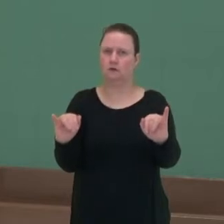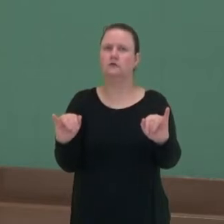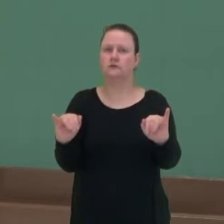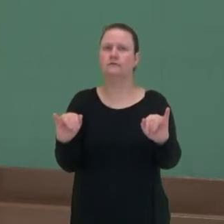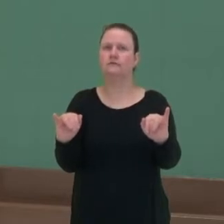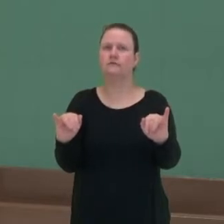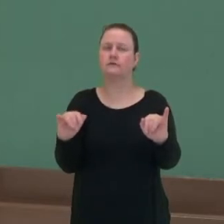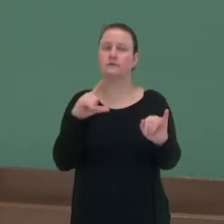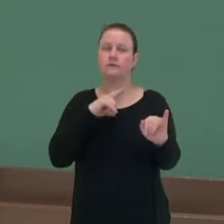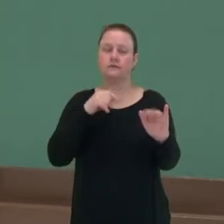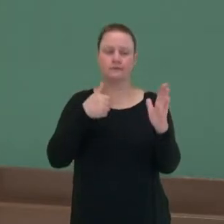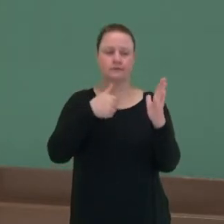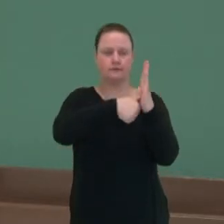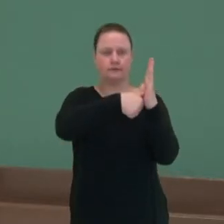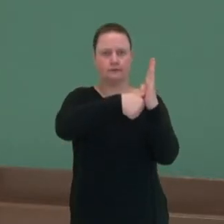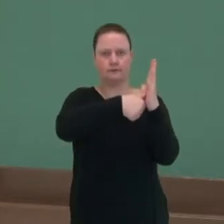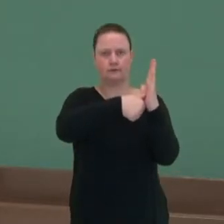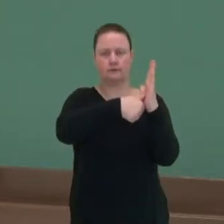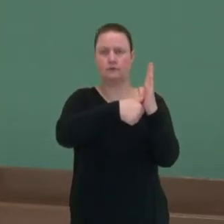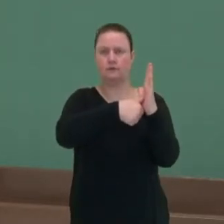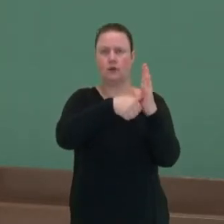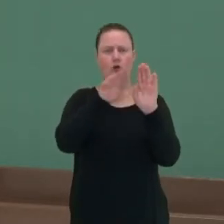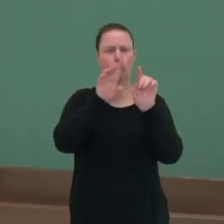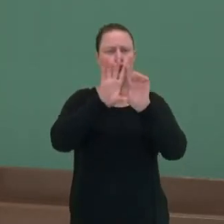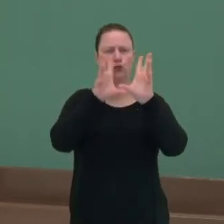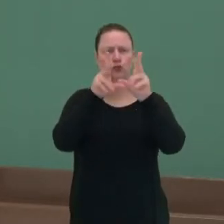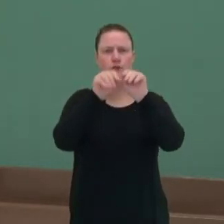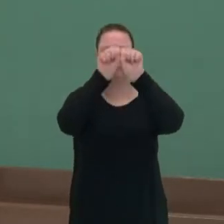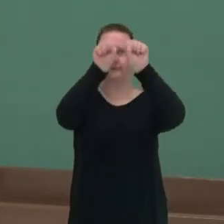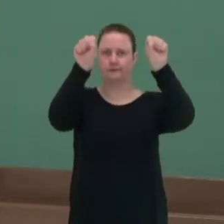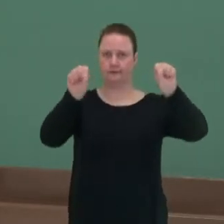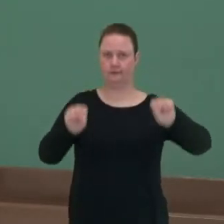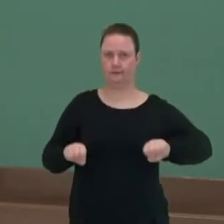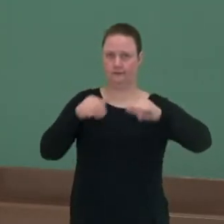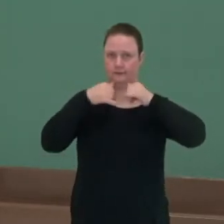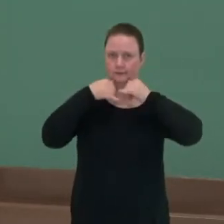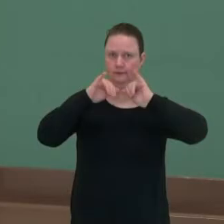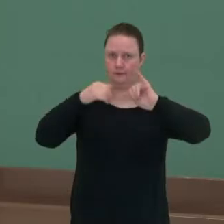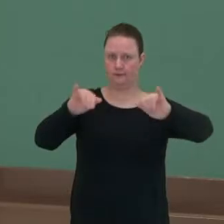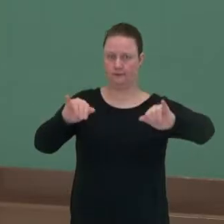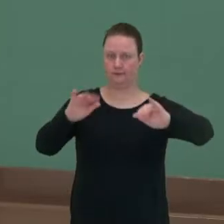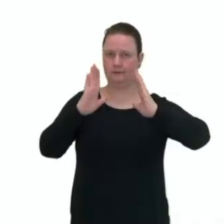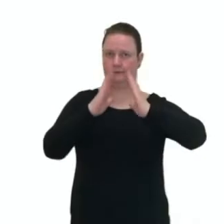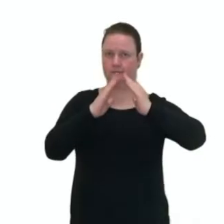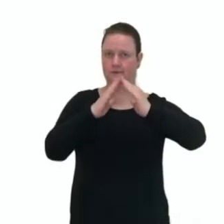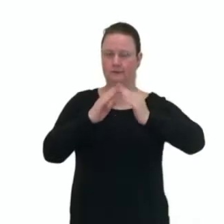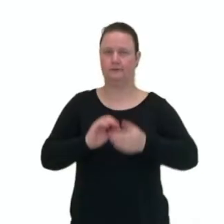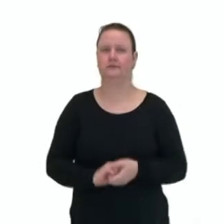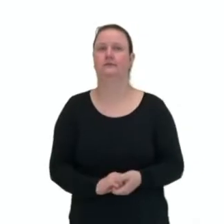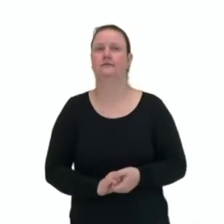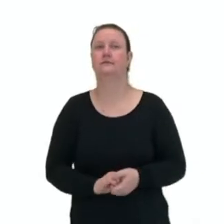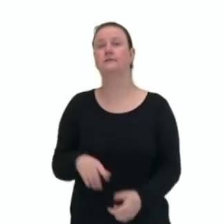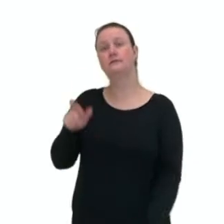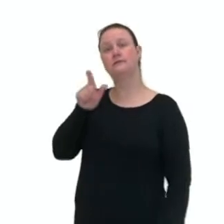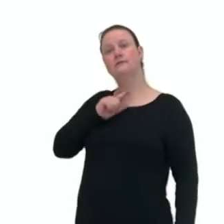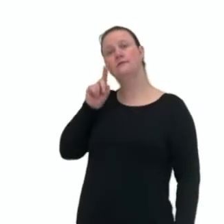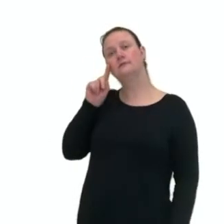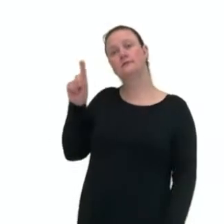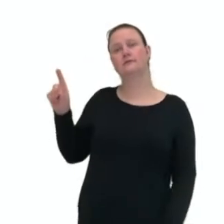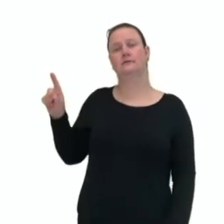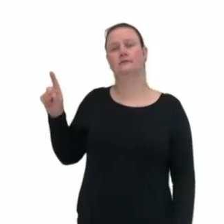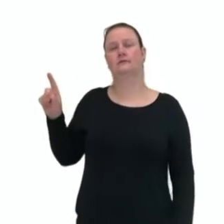elétrica, a todo o sistema elétrico da sua casa. Fora isso, nós temos então os fios condutores que